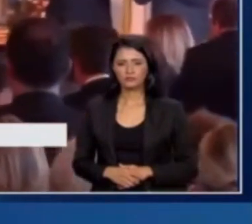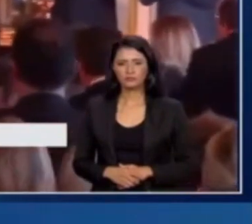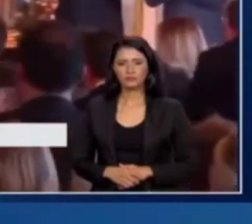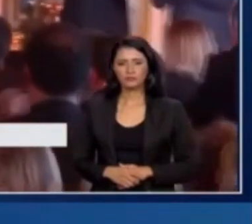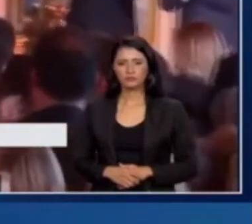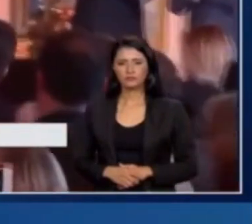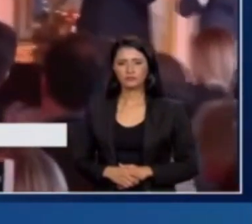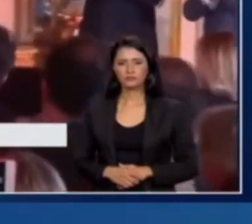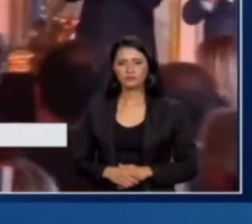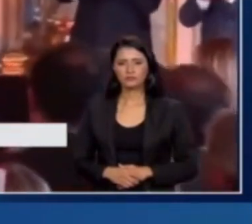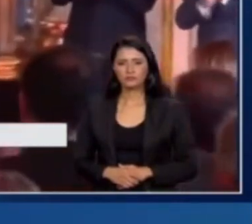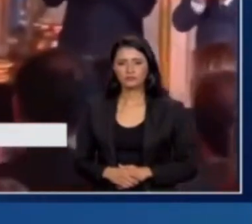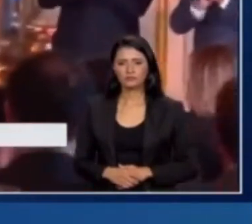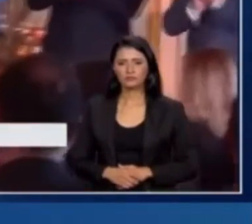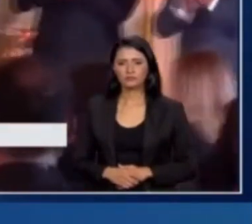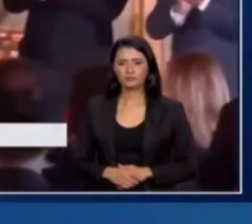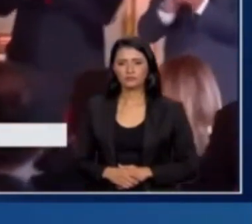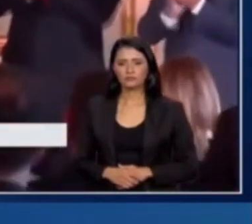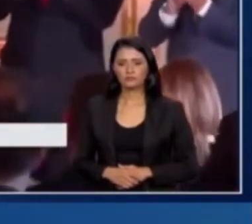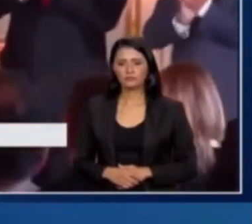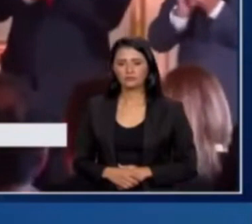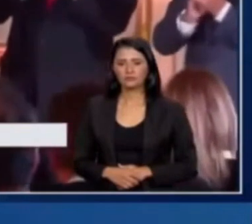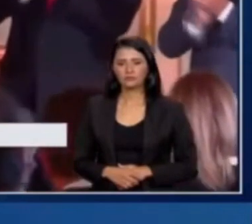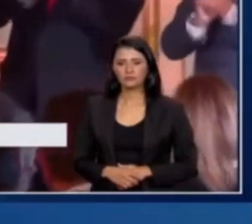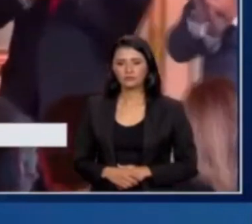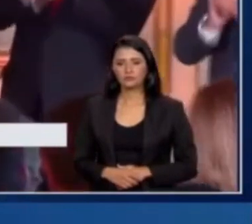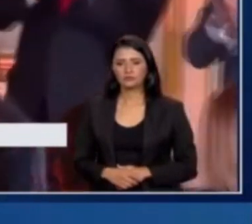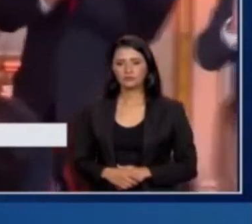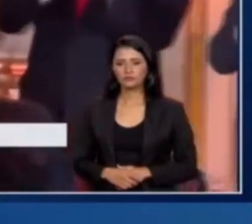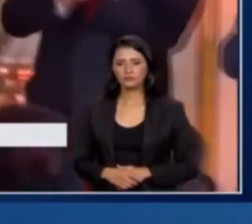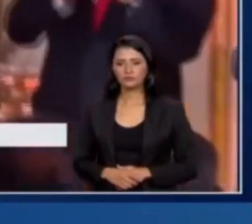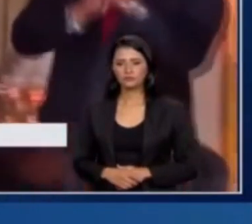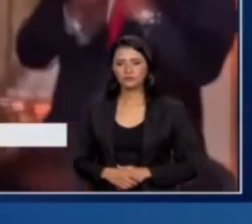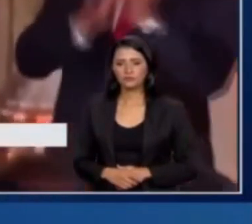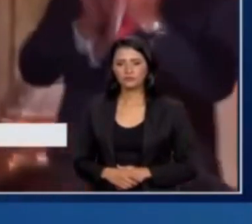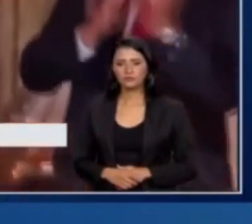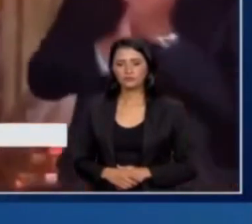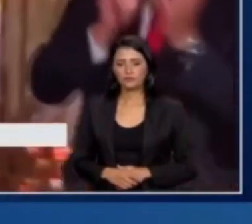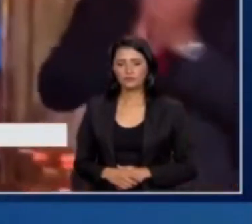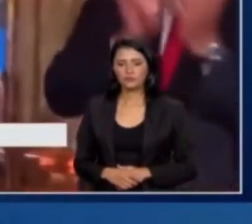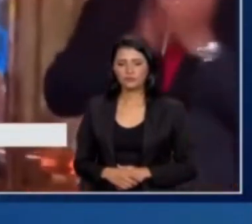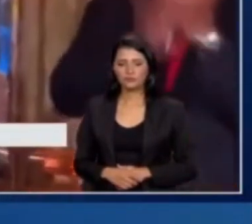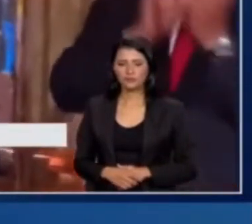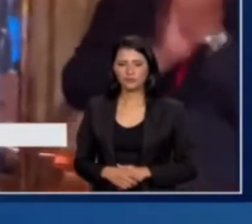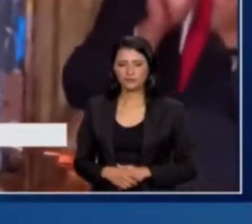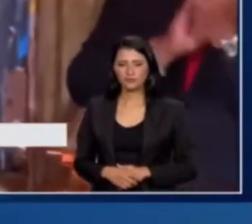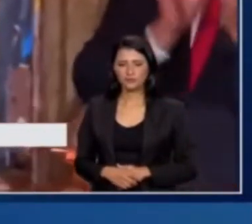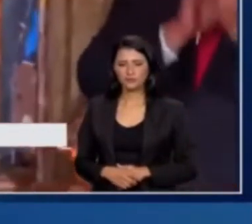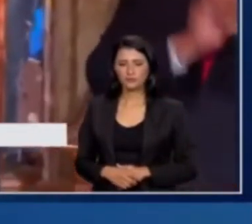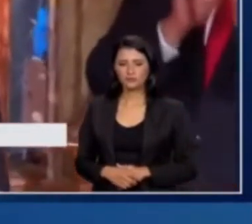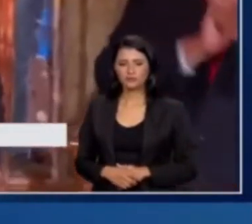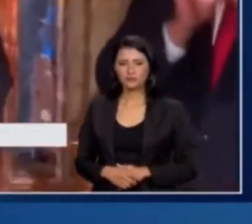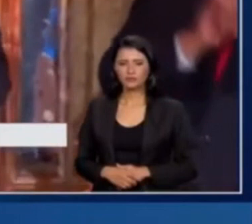a finalização, enfim, a conclusão, os encaminhamentos para o acordo Mercosul-União Europeia. Isso é da maior importância, entre